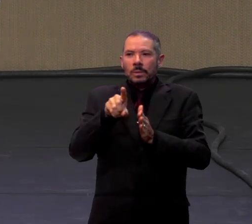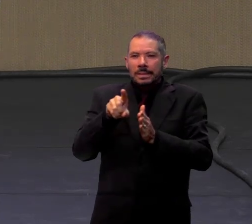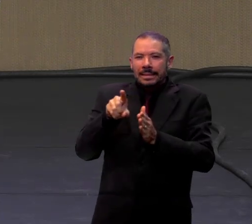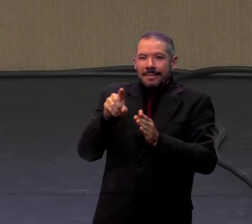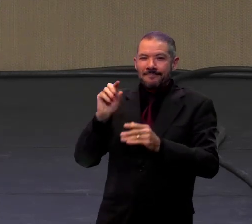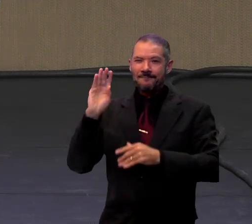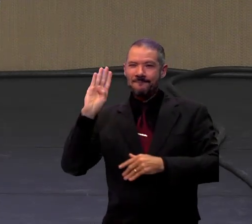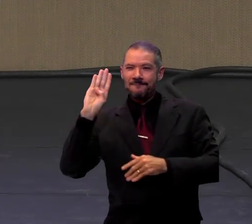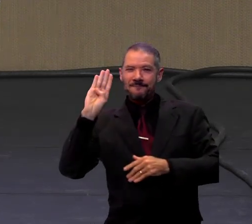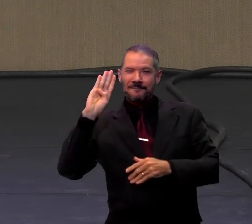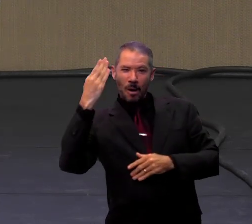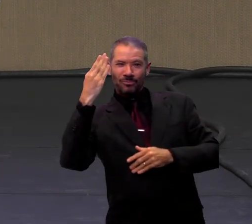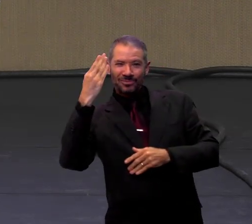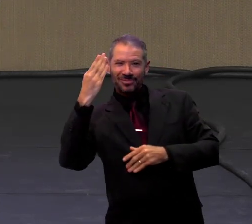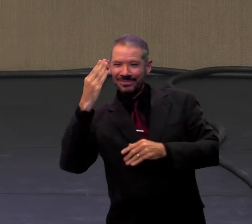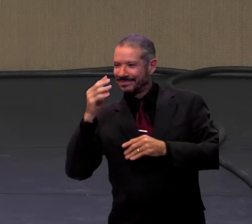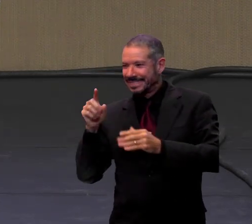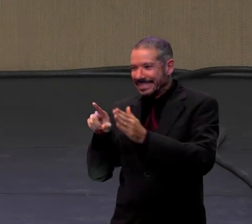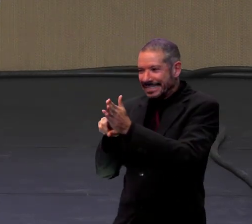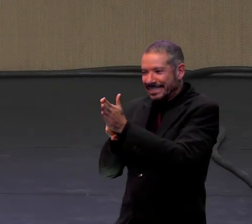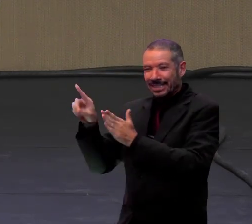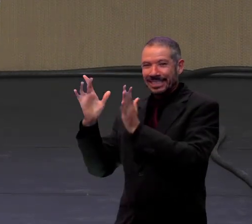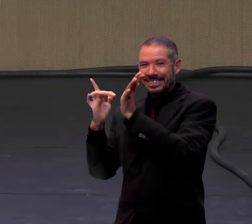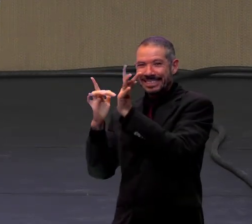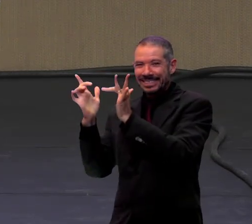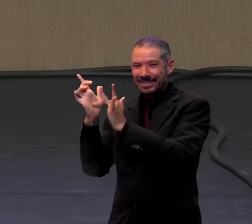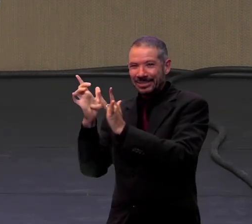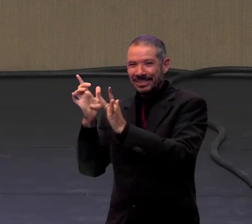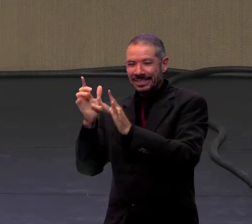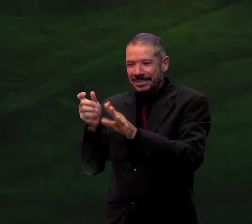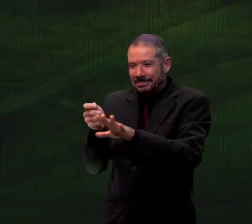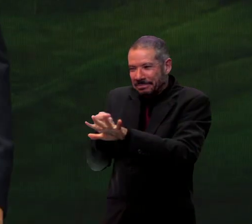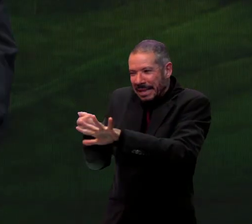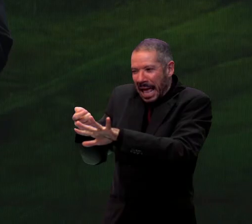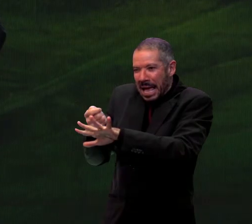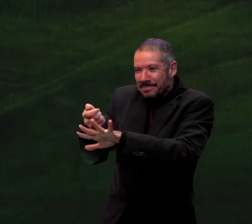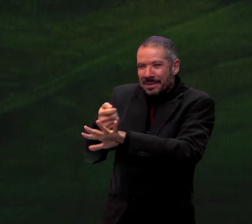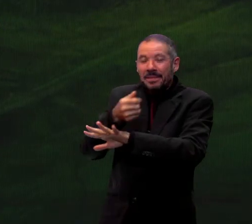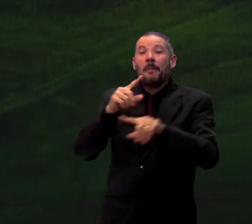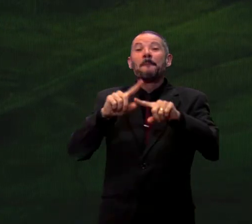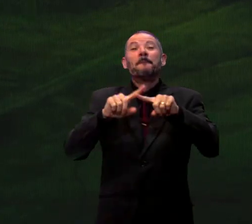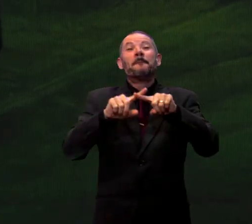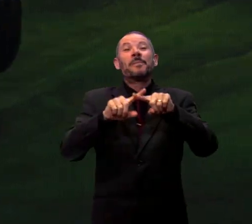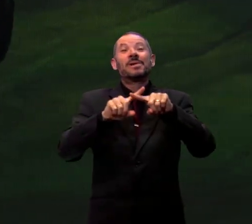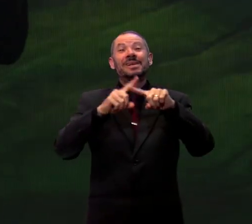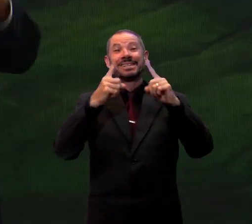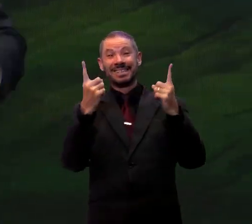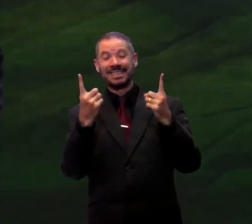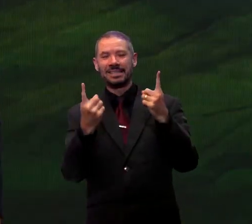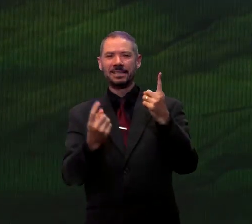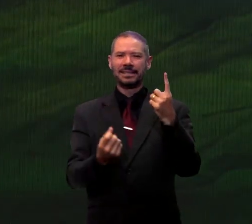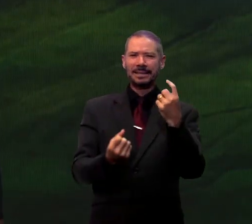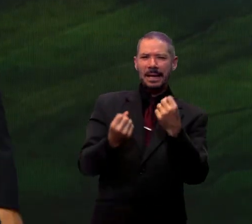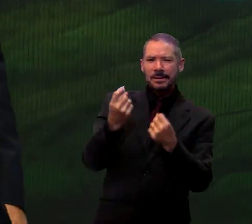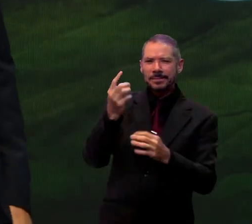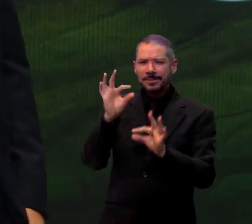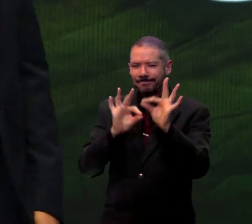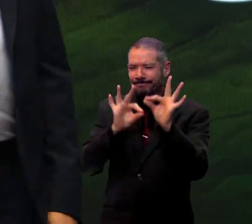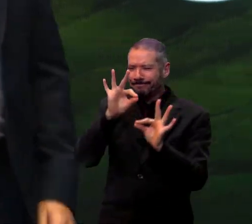para Jesus. Armadilha para Jesus porque tinha algumas nuances